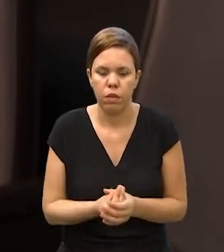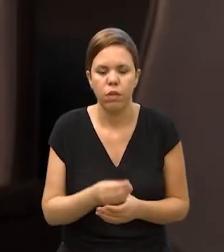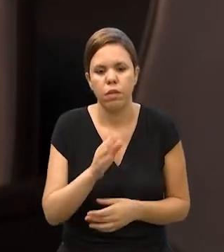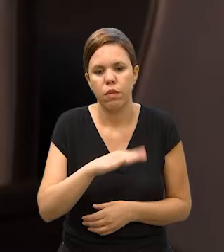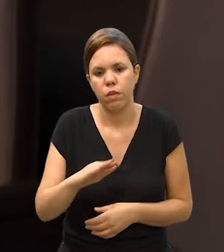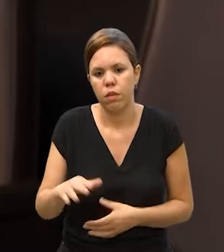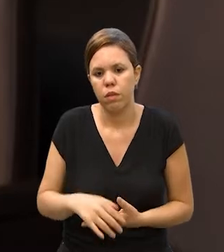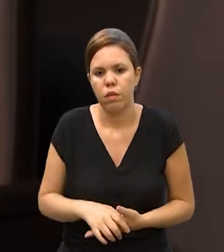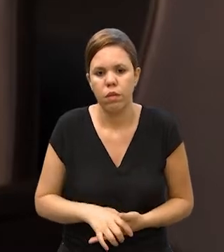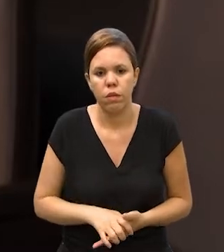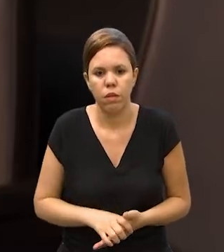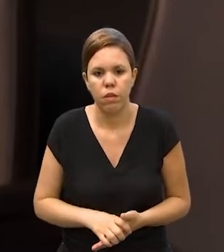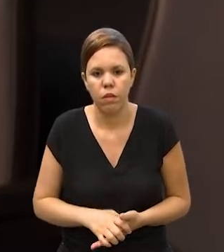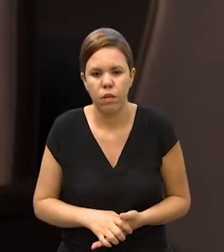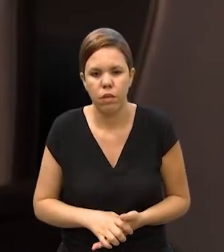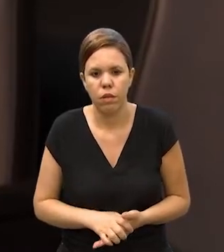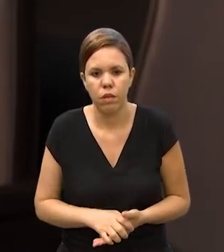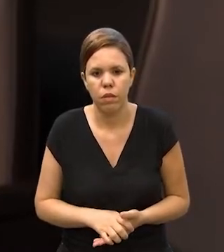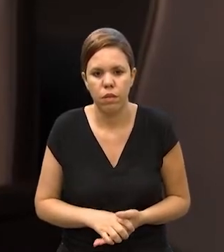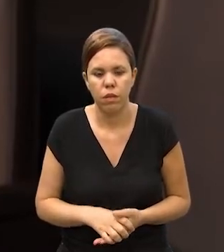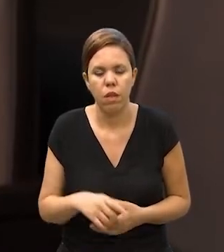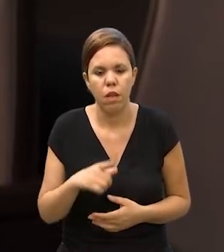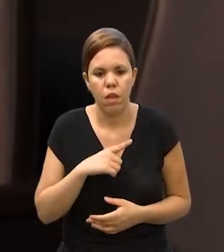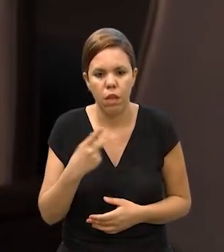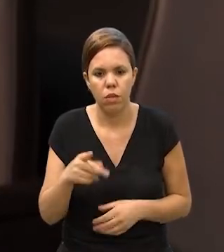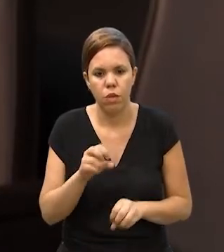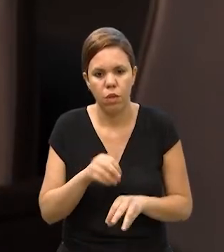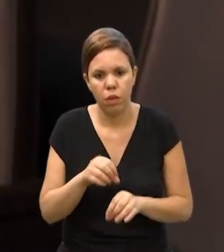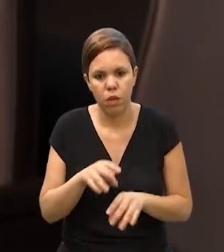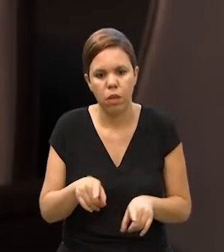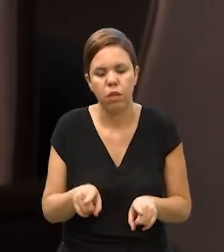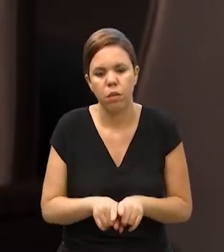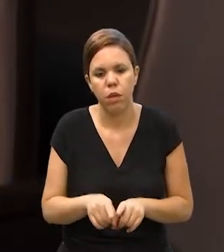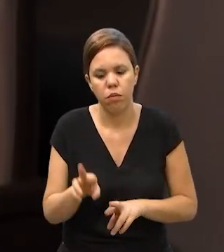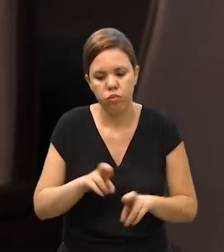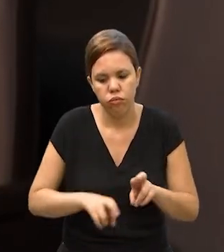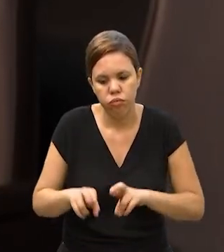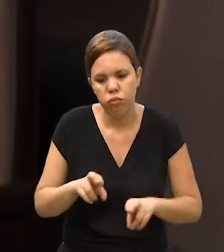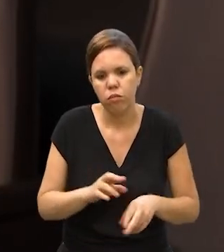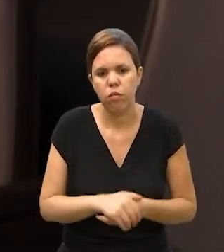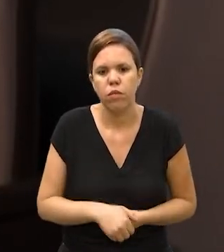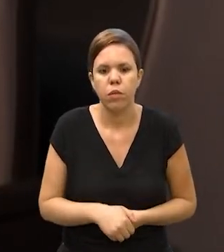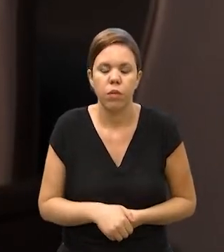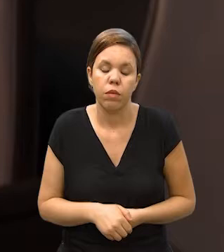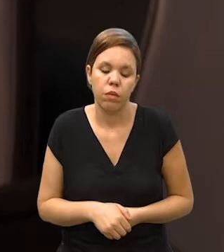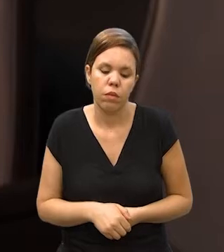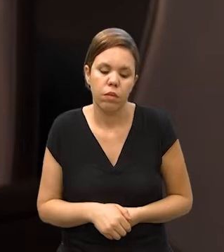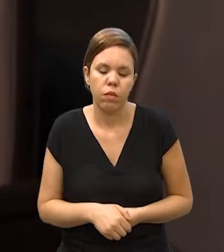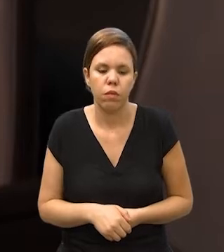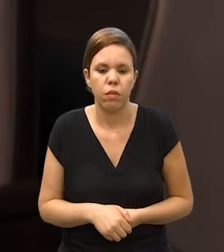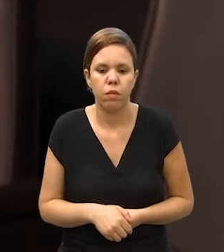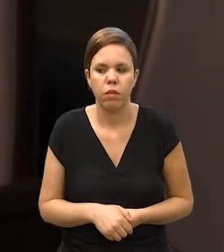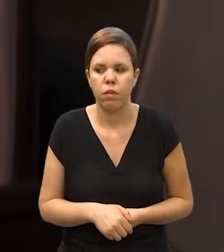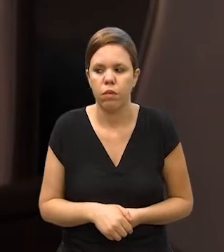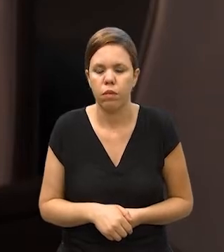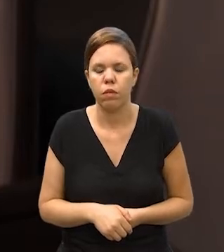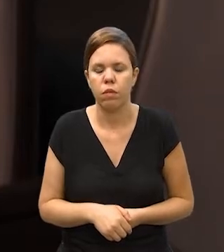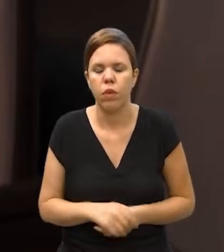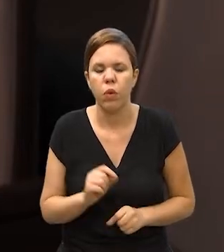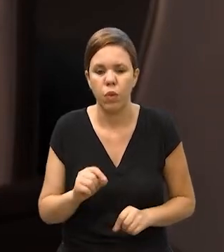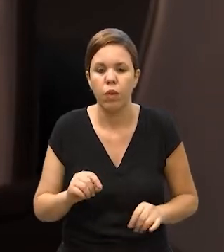crianças para ter a sua educação, para ter a monitoria, né? Então, e